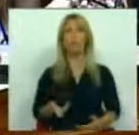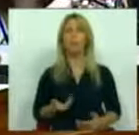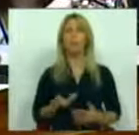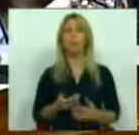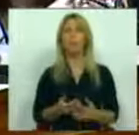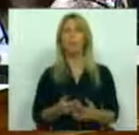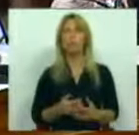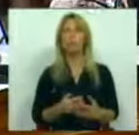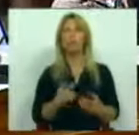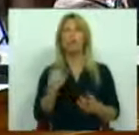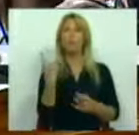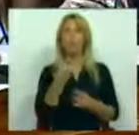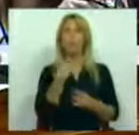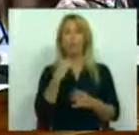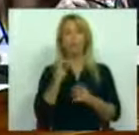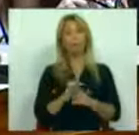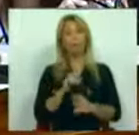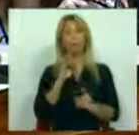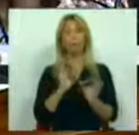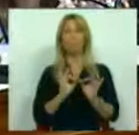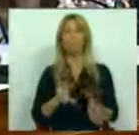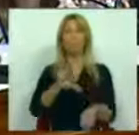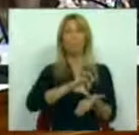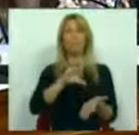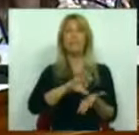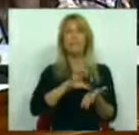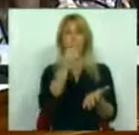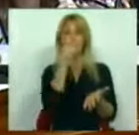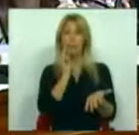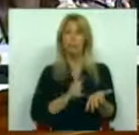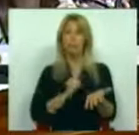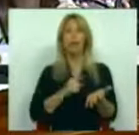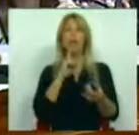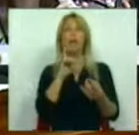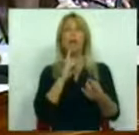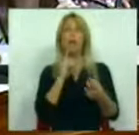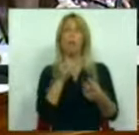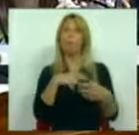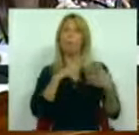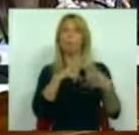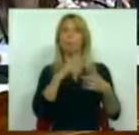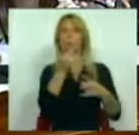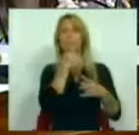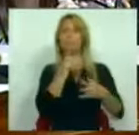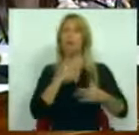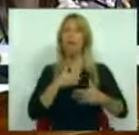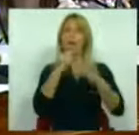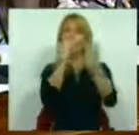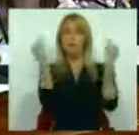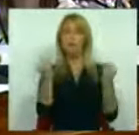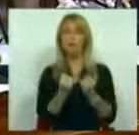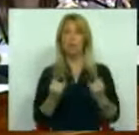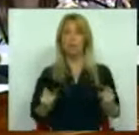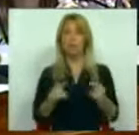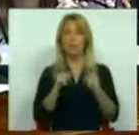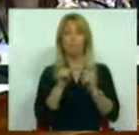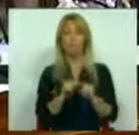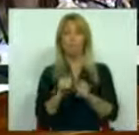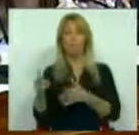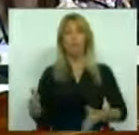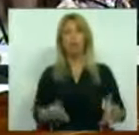as oportunidades de nos constituirmos como sede preferencial de arbitragens internacionais. É esta aptidão estratégica que desde